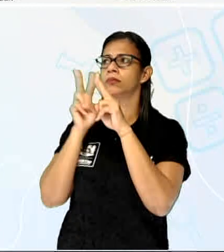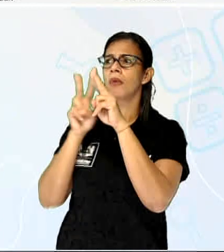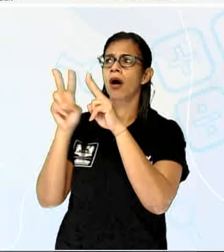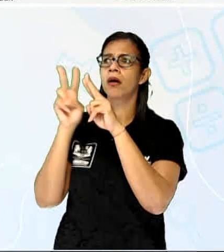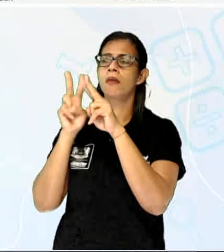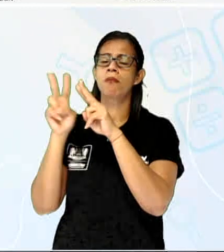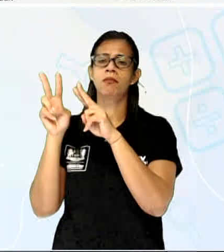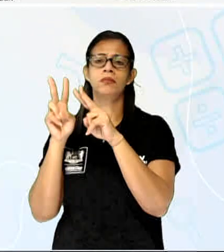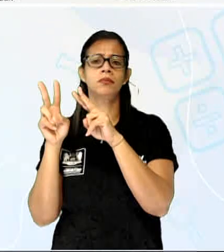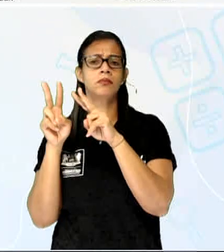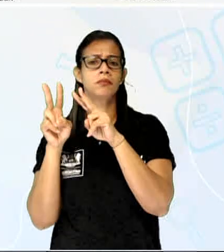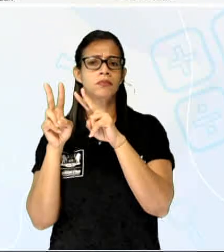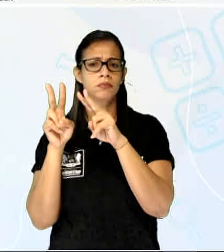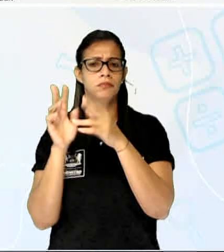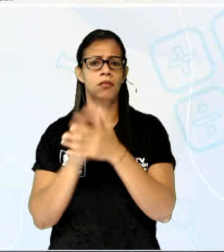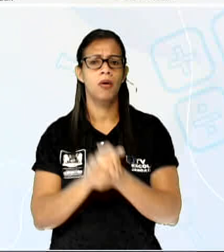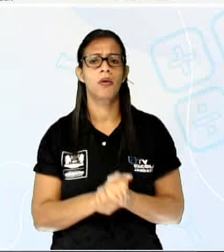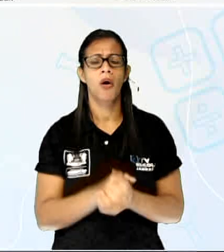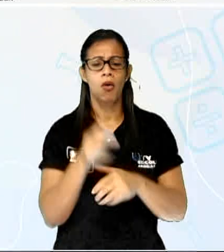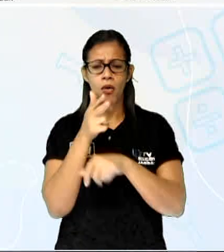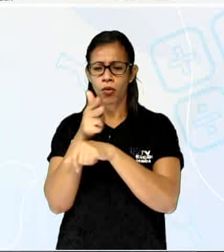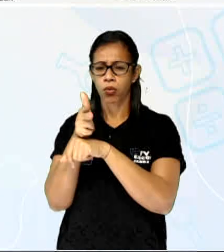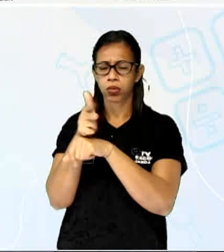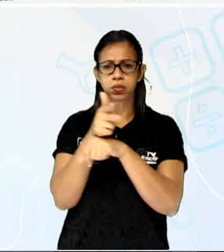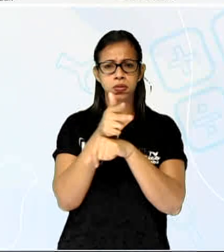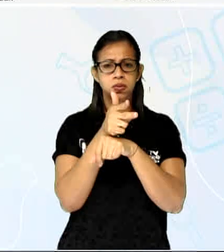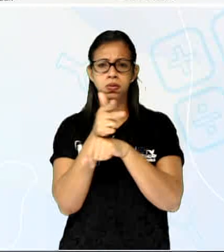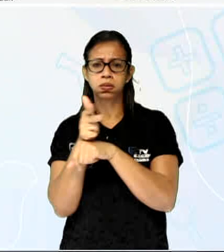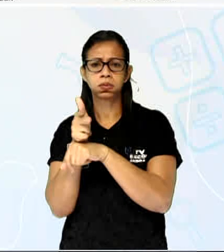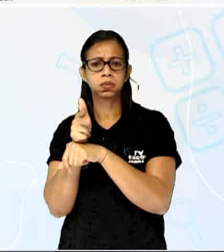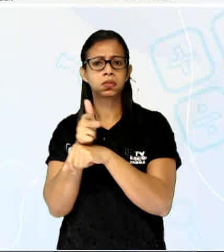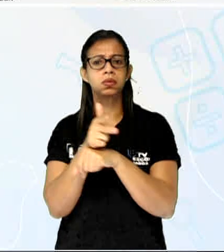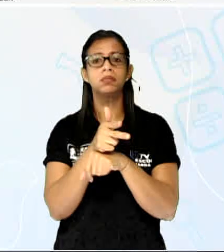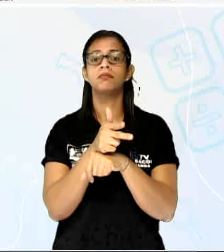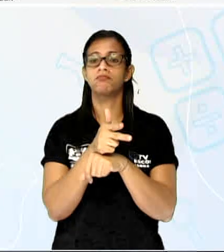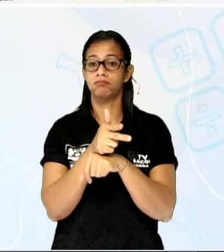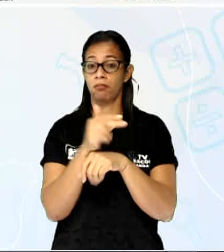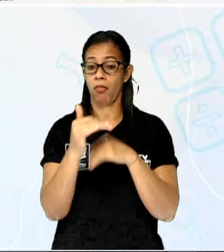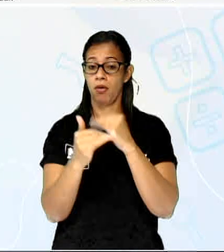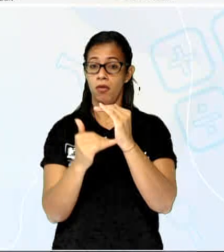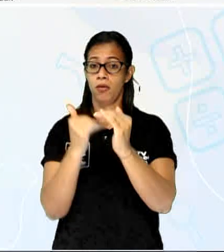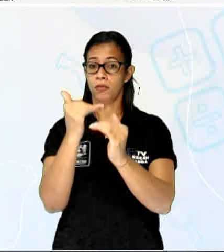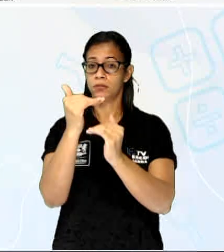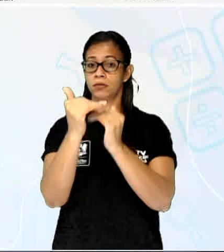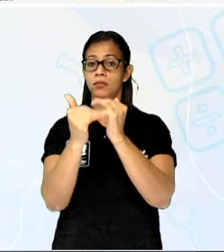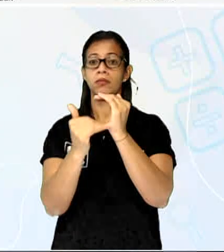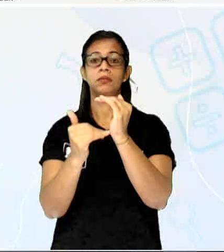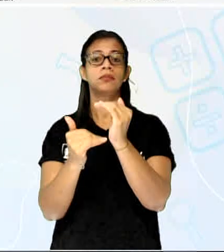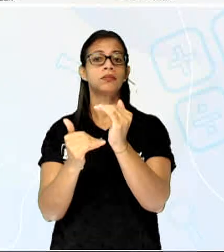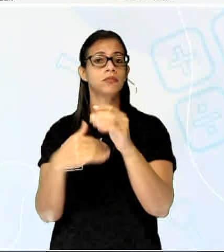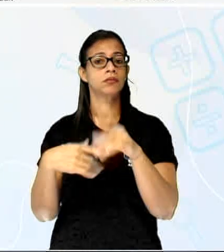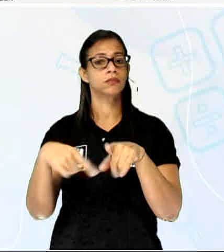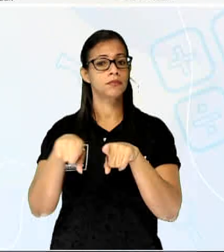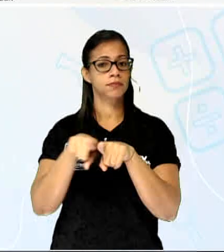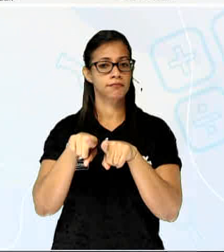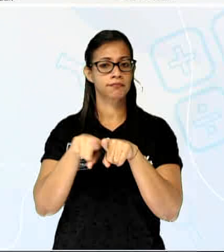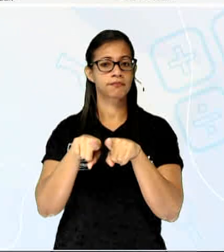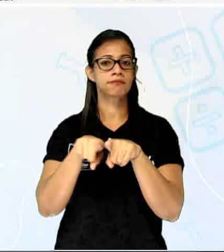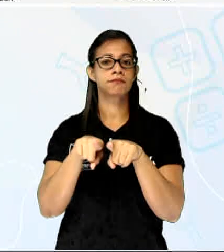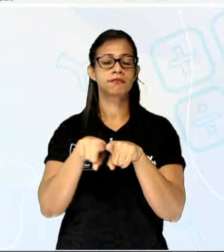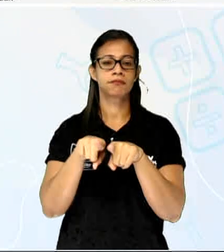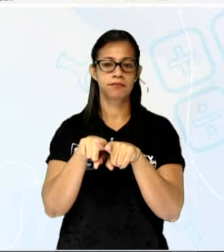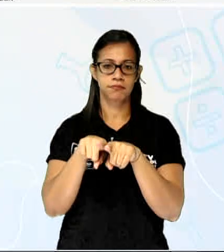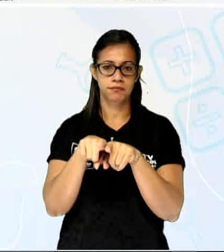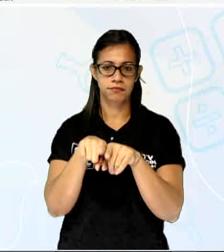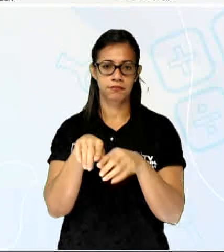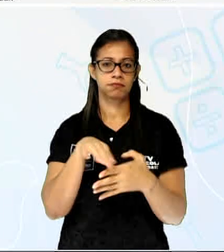a câmera de filmar e a gente tem assim uma evolução dessas câmeras aí nessa imagem. Até a gente chegar nessa imagem central,